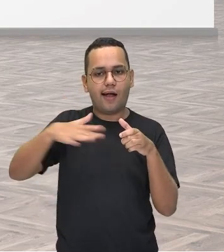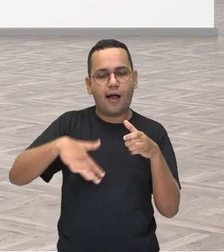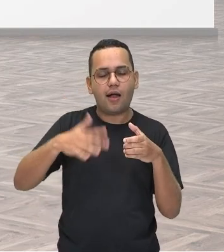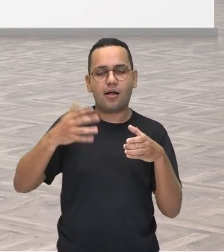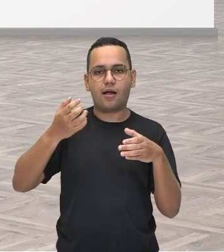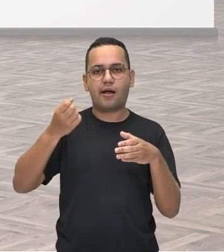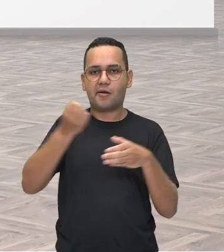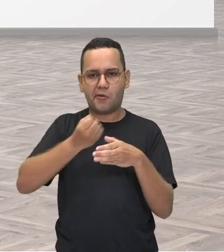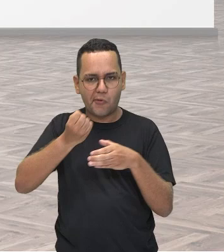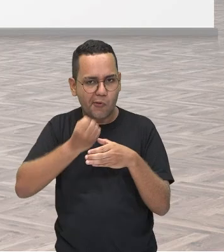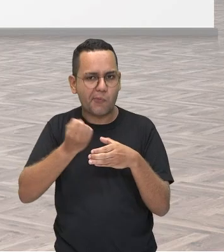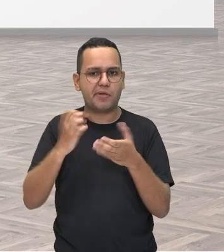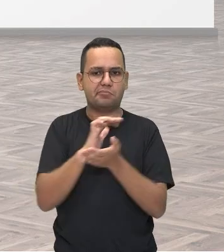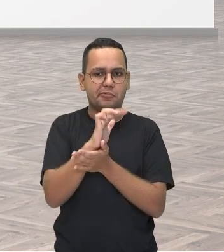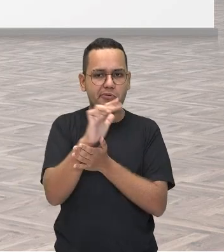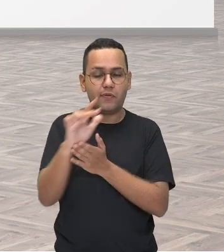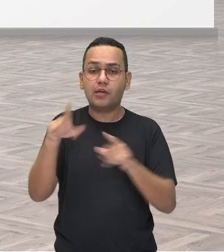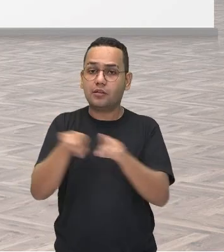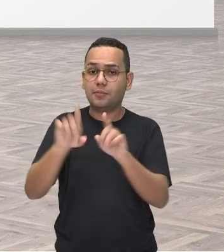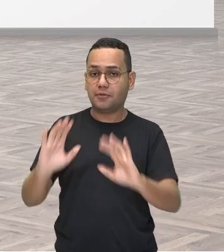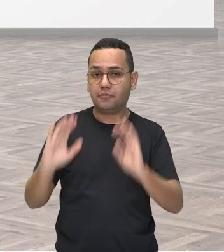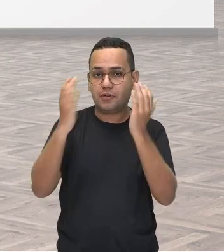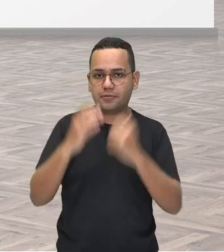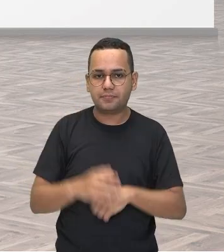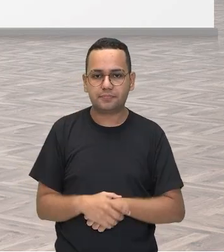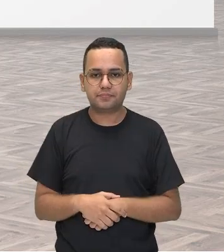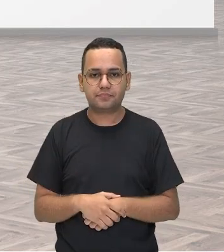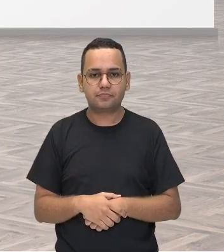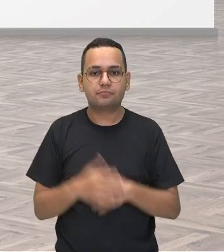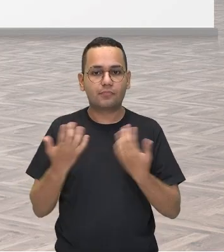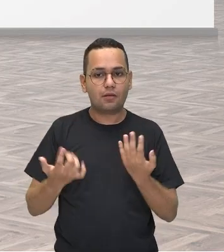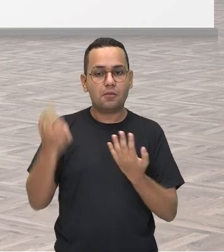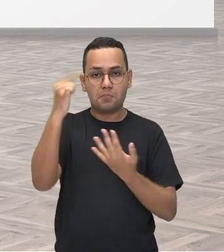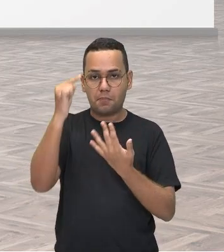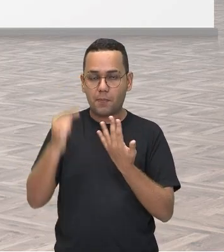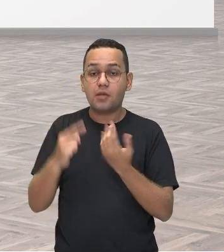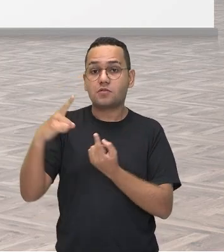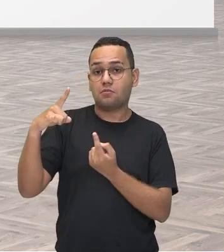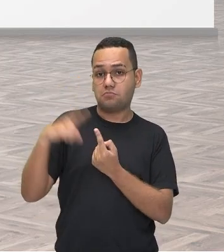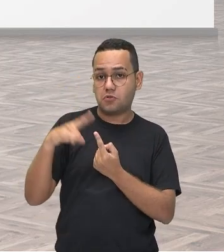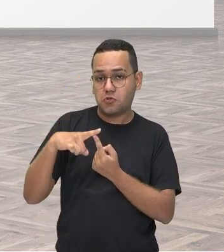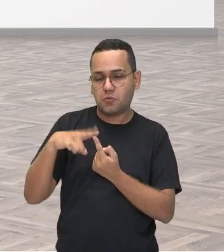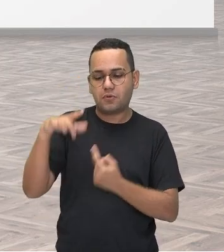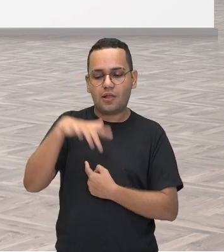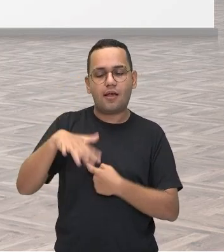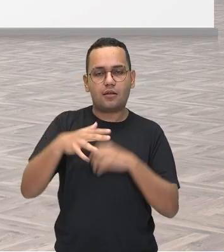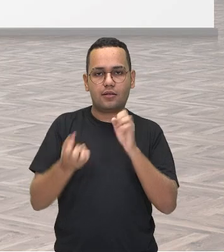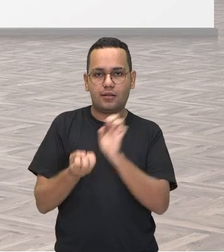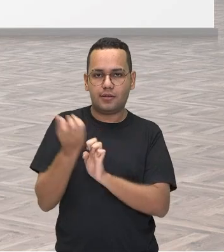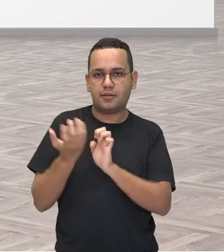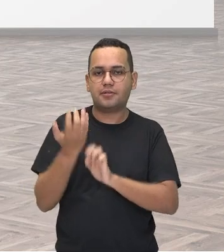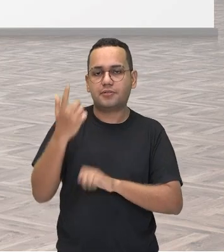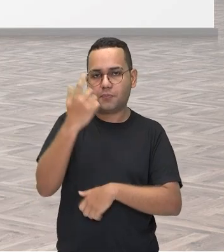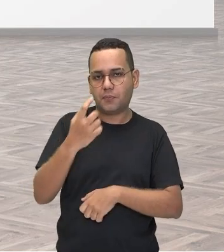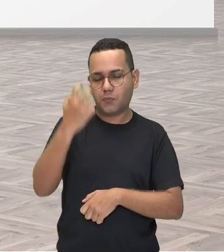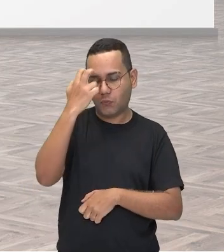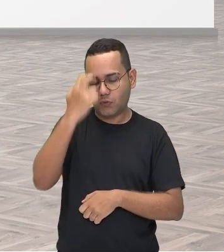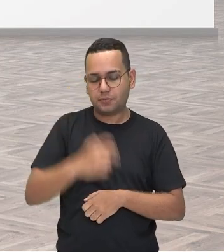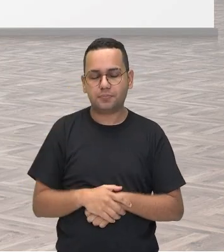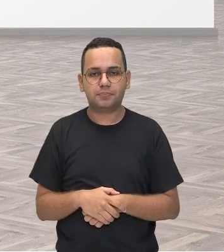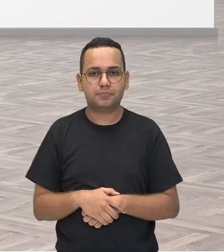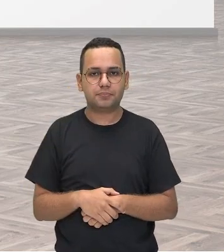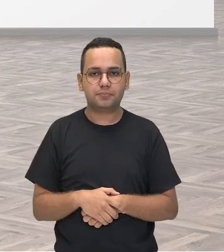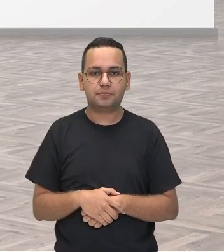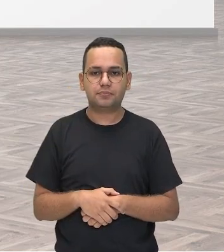festivais culinários, certo? Essas são formas aí também de empreender culturalmente, a gastronomia e a